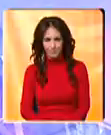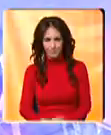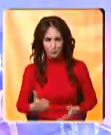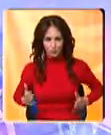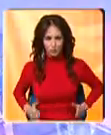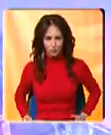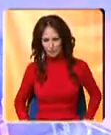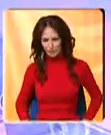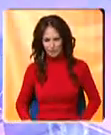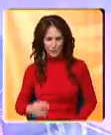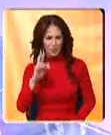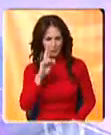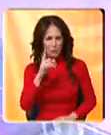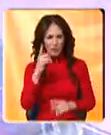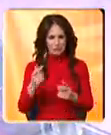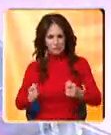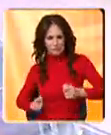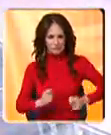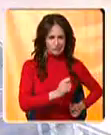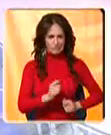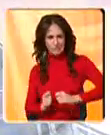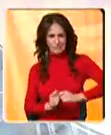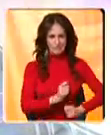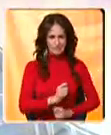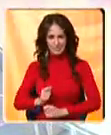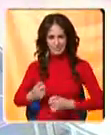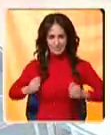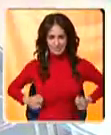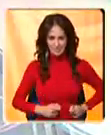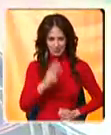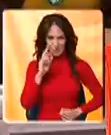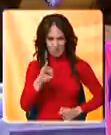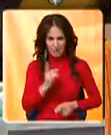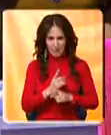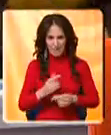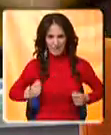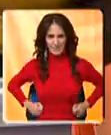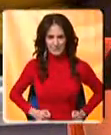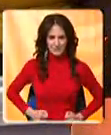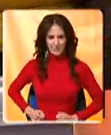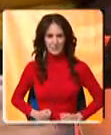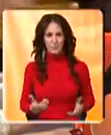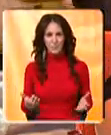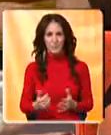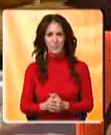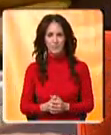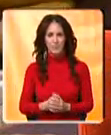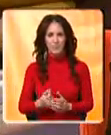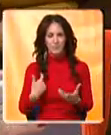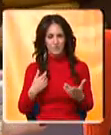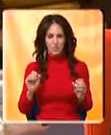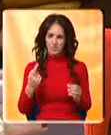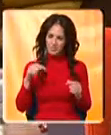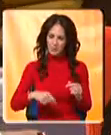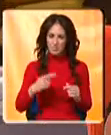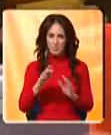vestido é aquele que andámos lá a ver, lá a pôr para a frente, para trás, todos os lados e mais alguns, não é? É. Pronto. Foi para a estreia, aqui no Você na